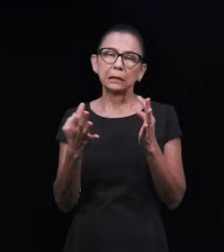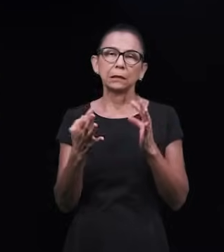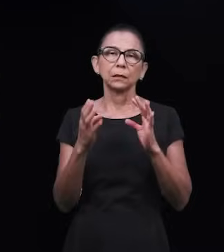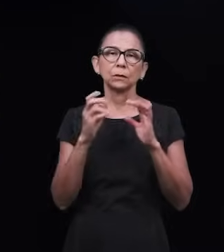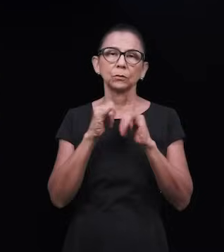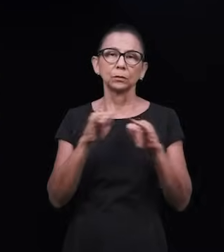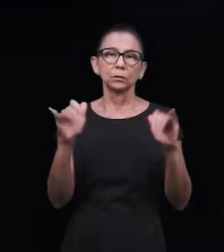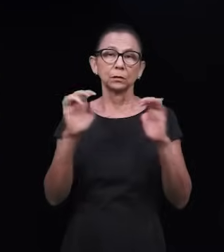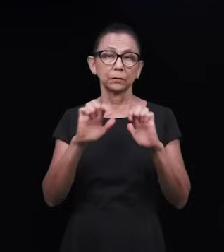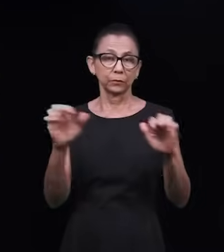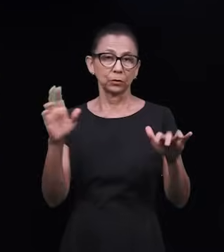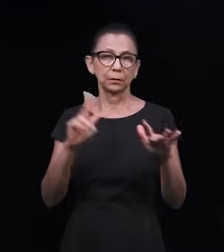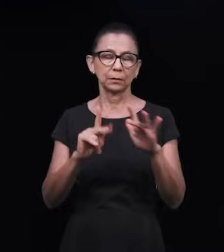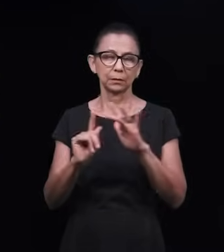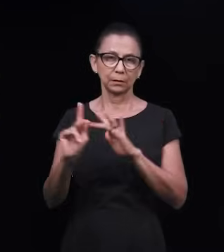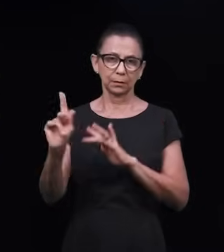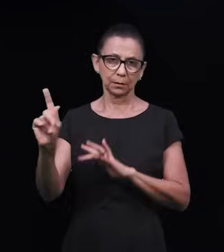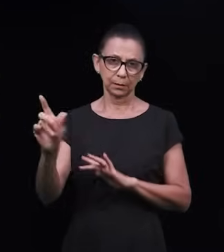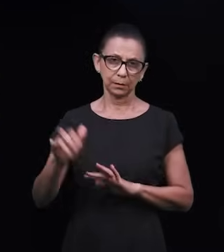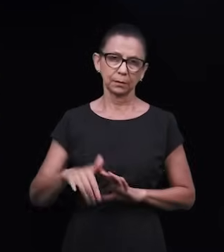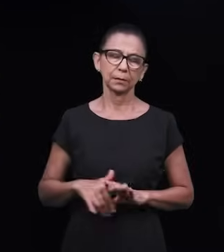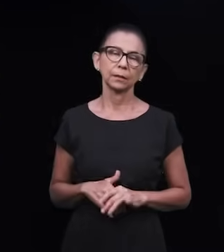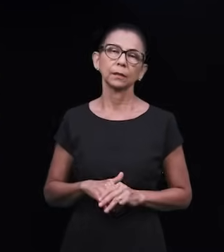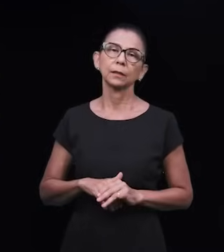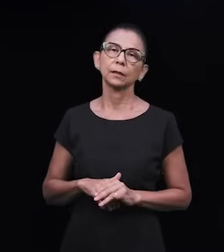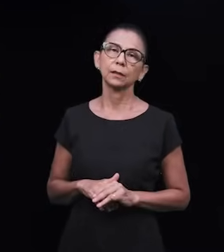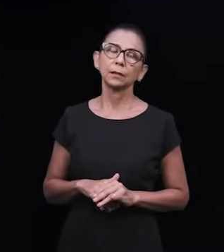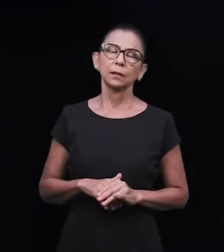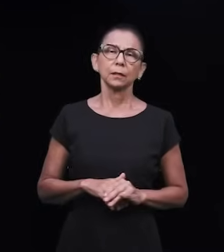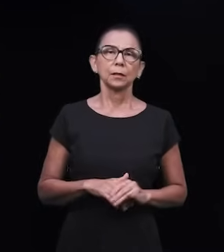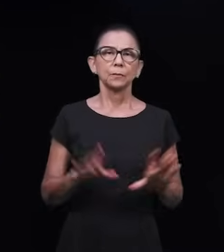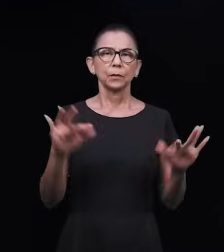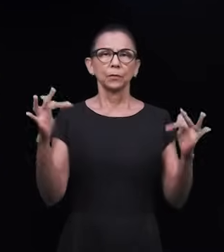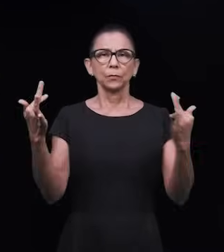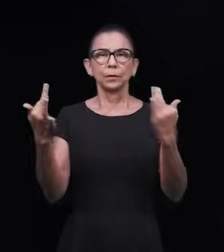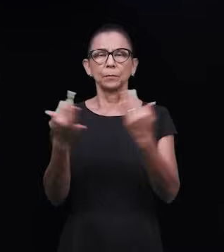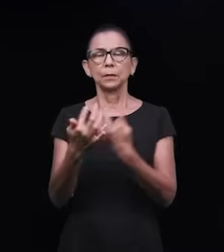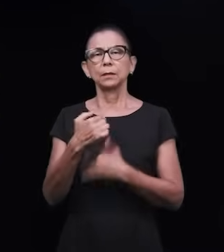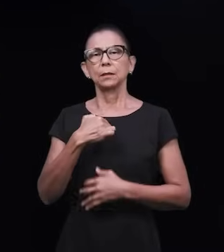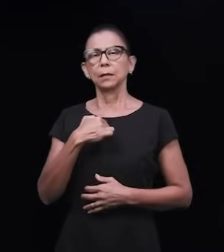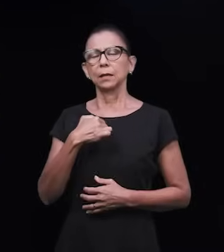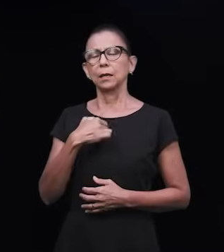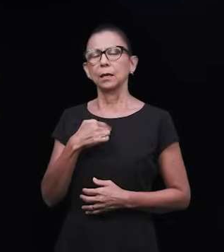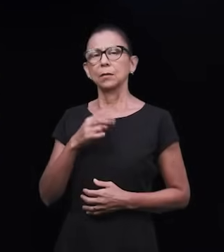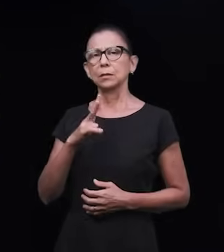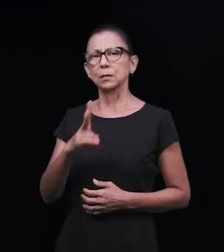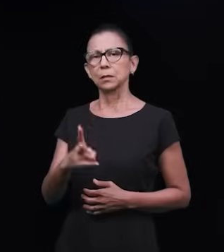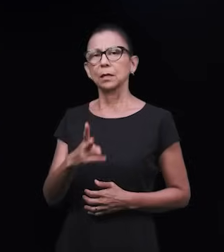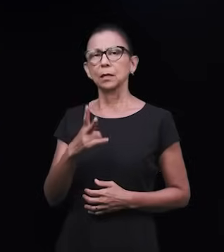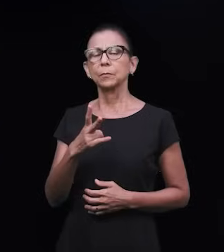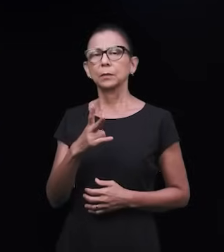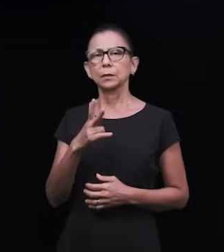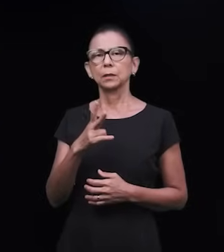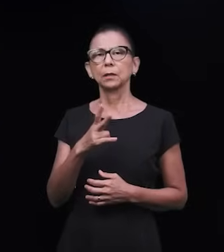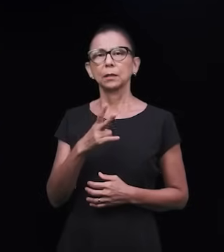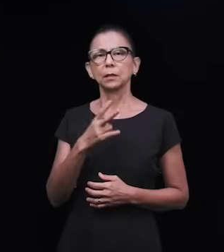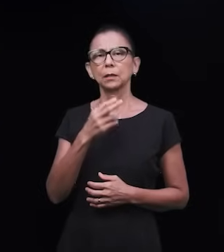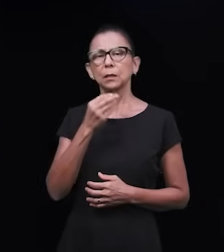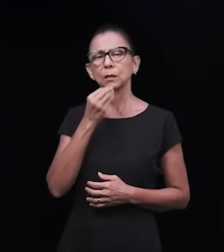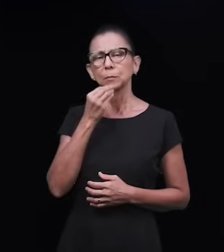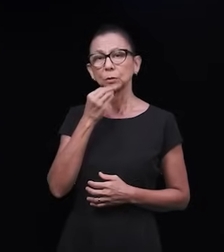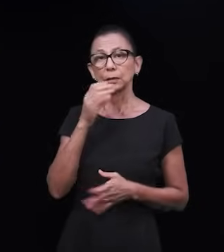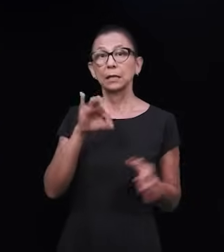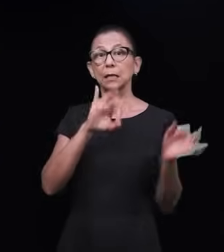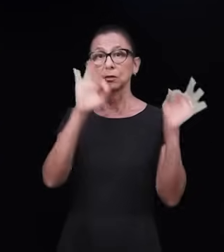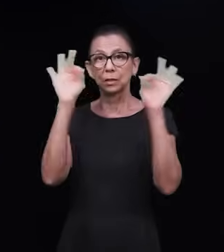Anunciando o Evangelho Eterno, né? Sempre eu e minha família temos a oportunidade de assistir, e é um programa